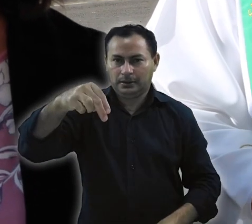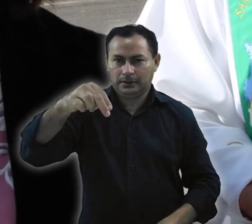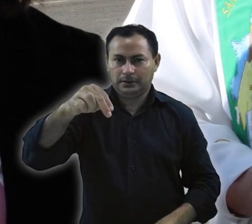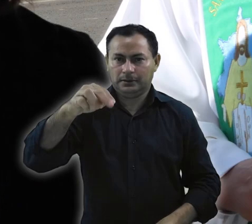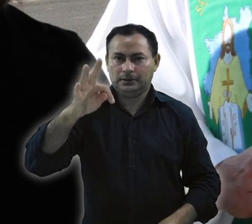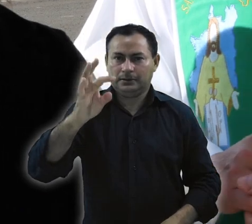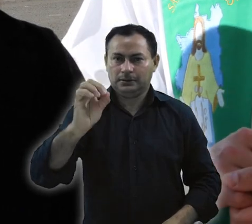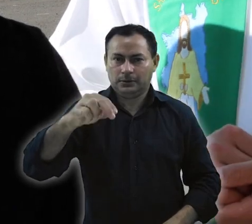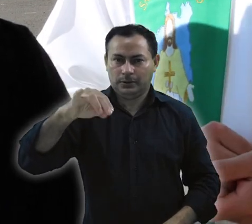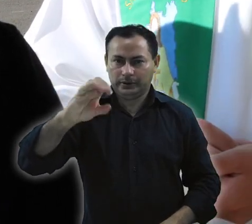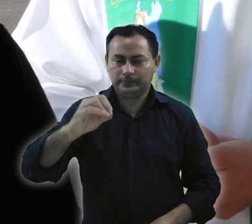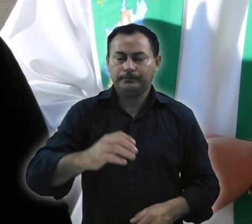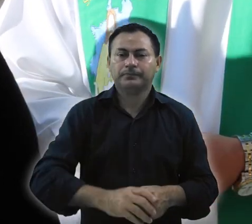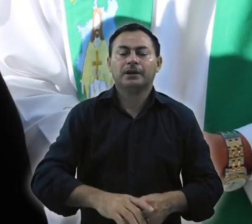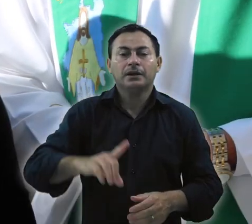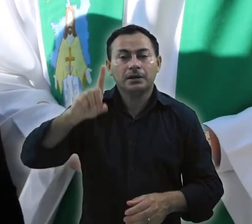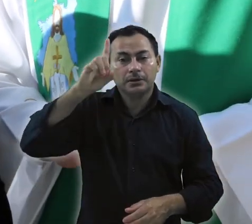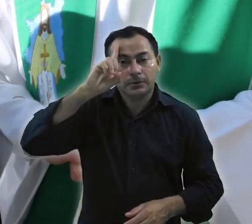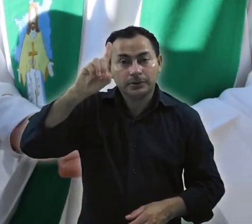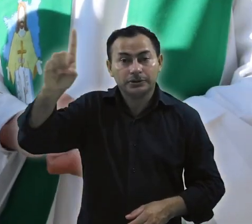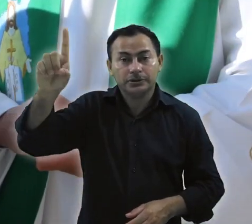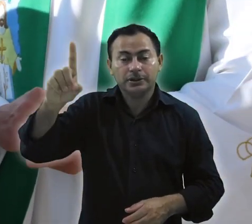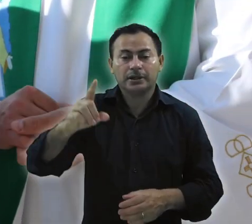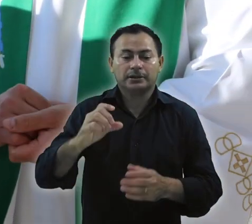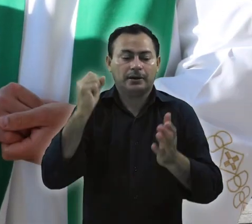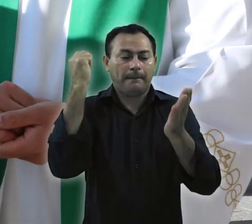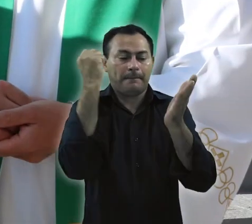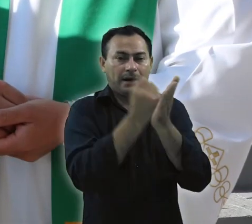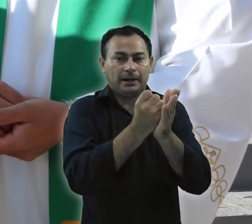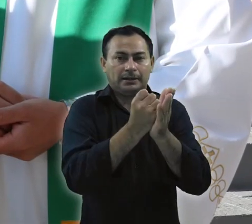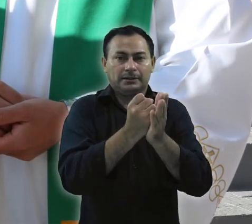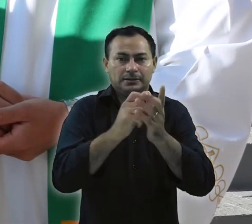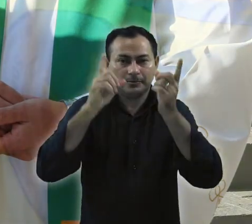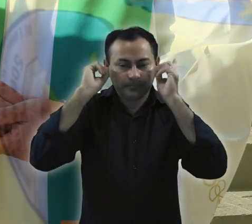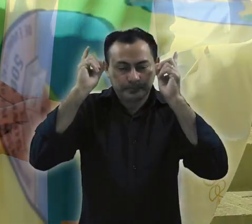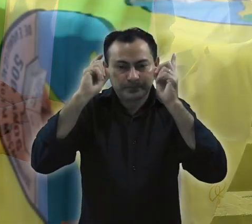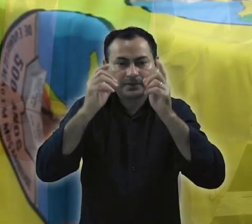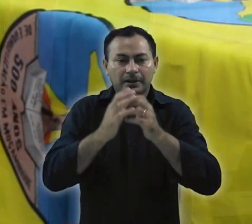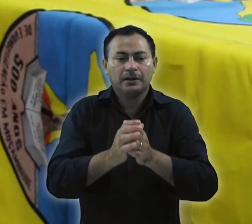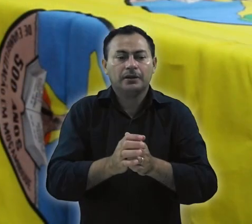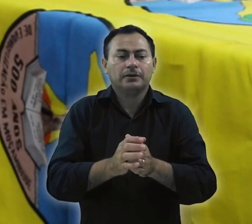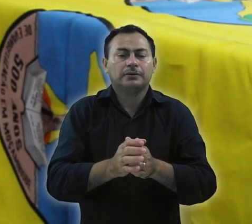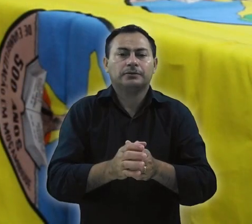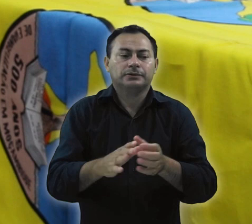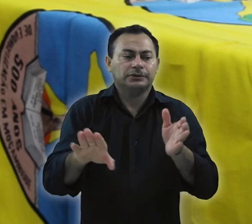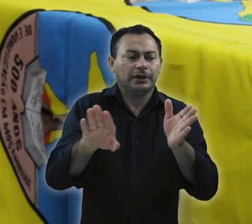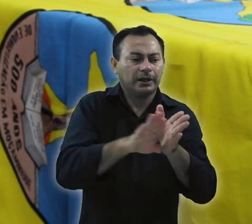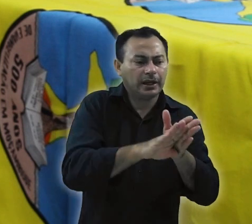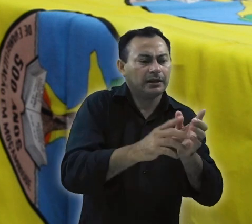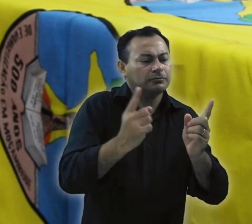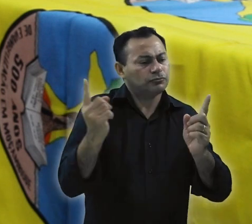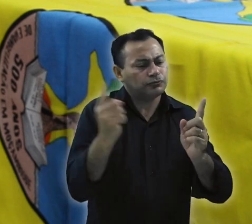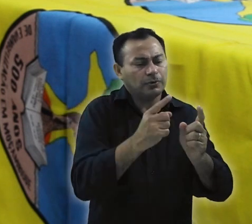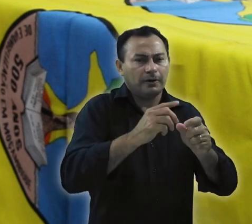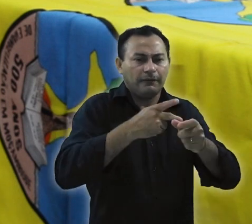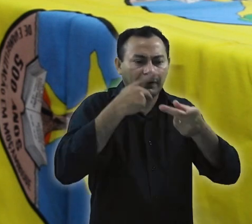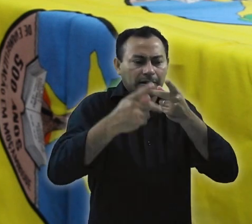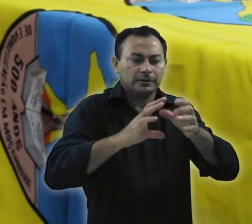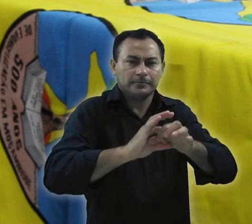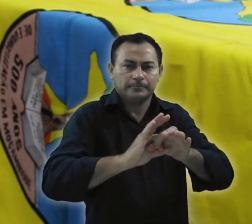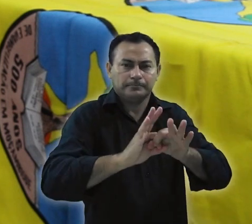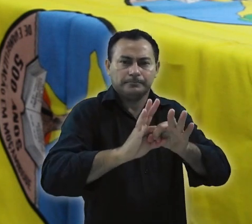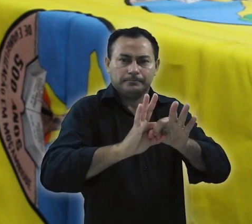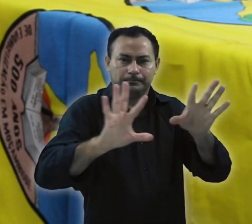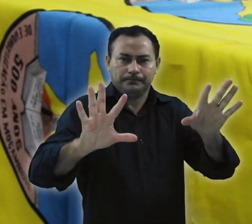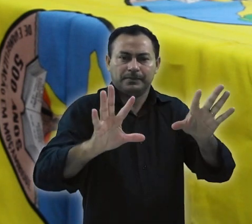E assim, no dia que estava marcado, eu cheguei e falei para ele que eu estava ali para me